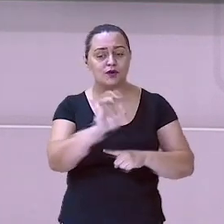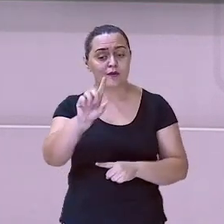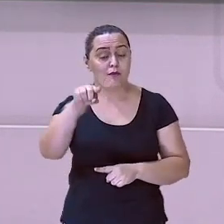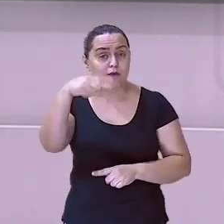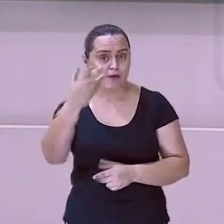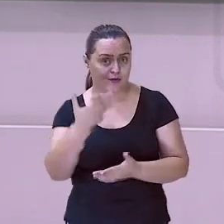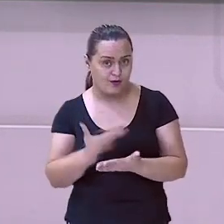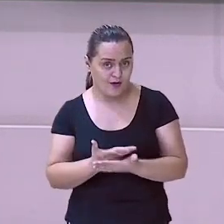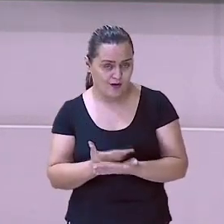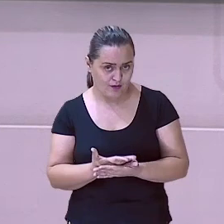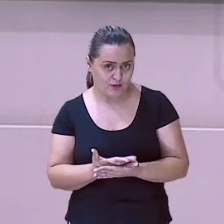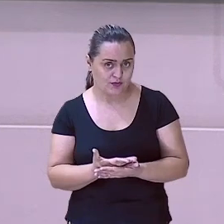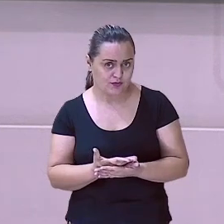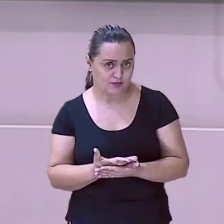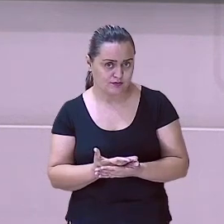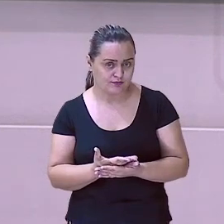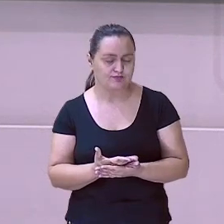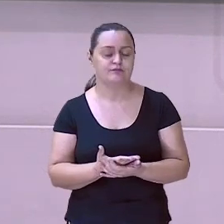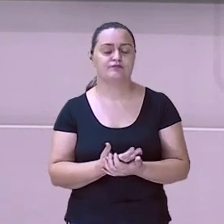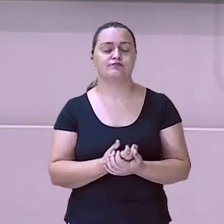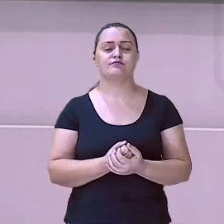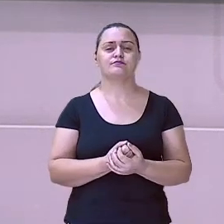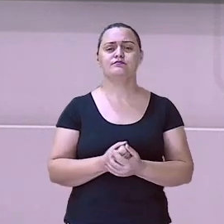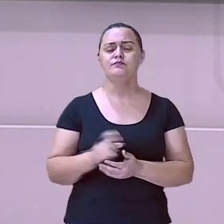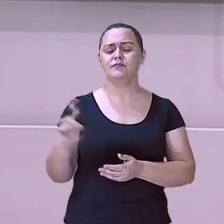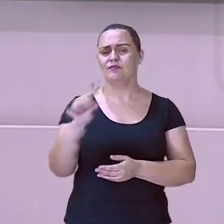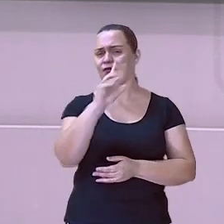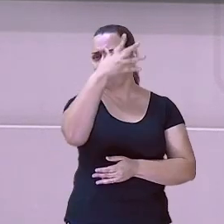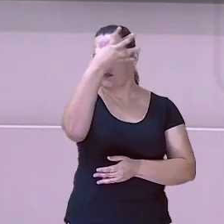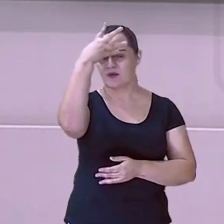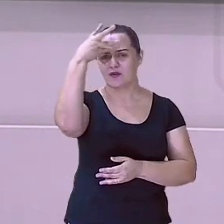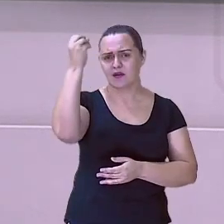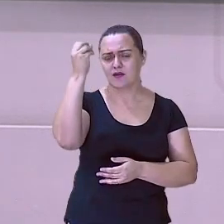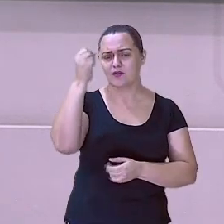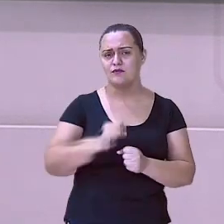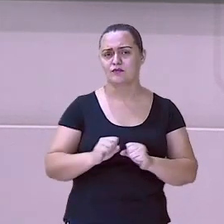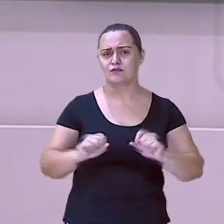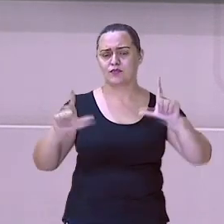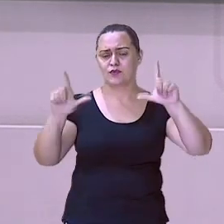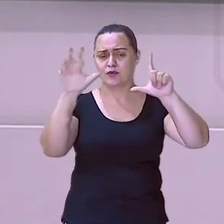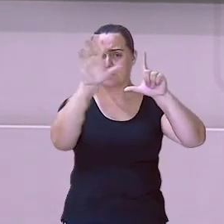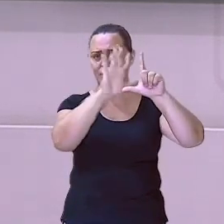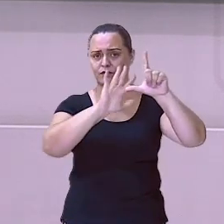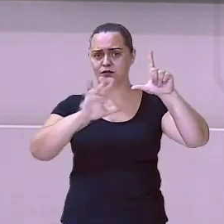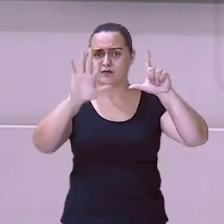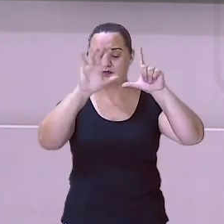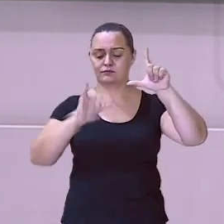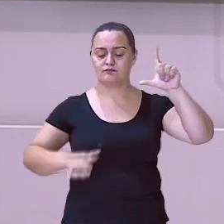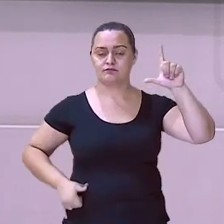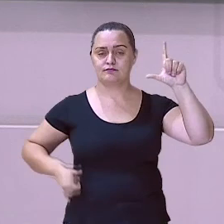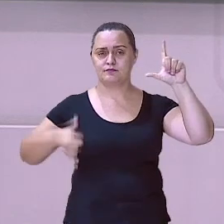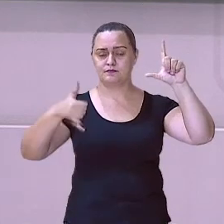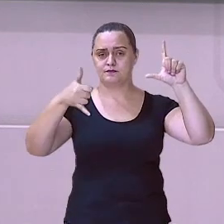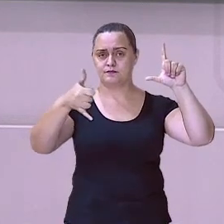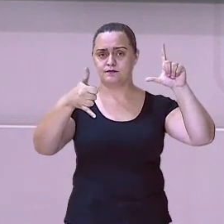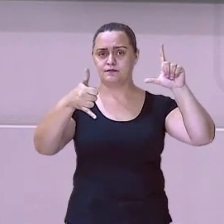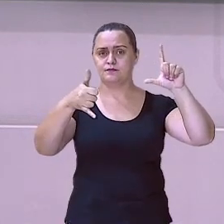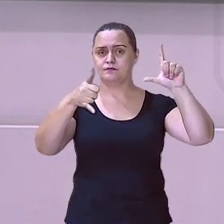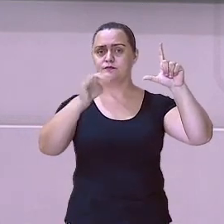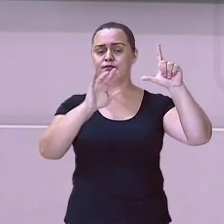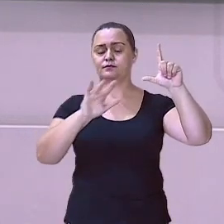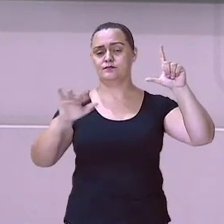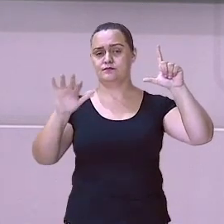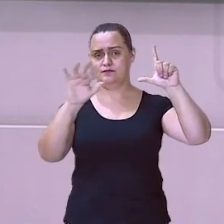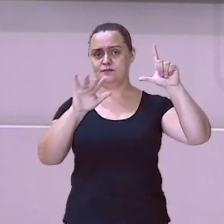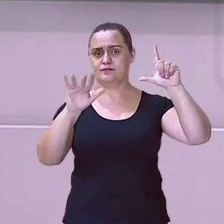de acessar a nossa plataforma SMED-GV. Basta você apontar a câmera do seu celular para a imagem